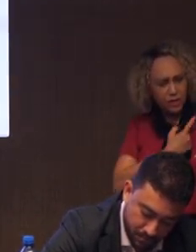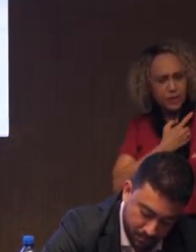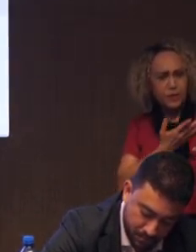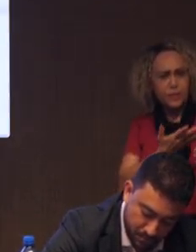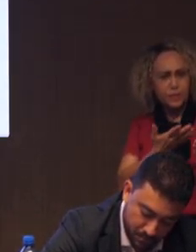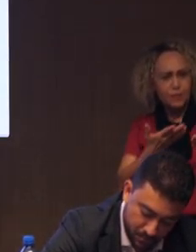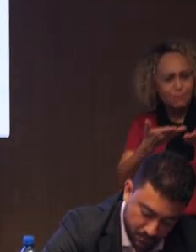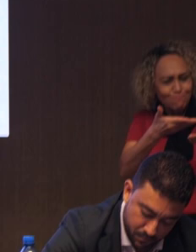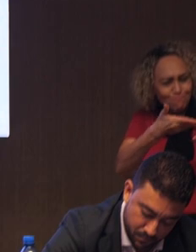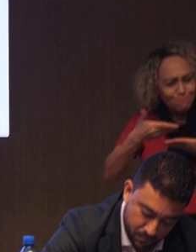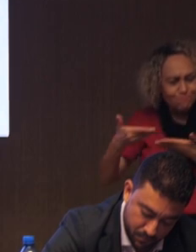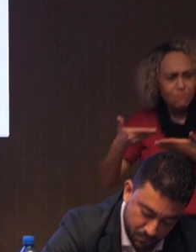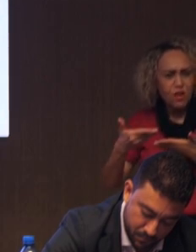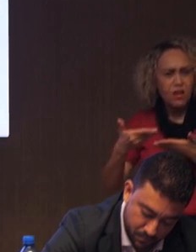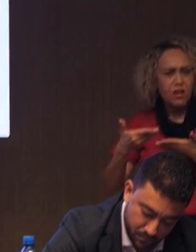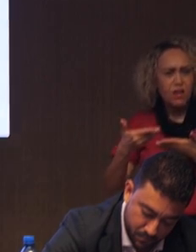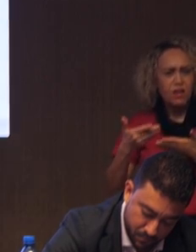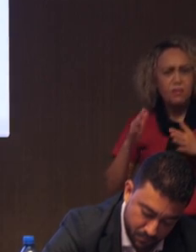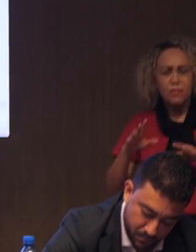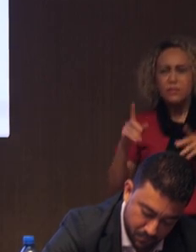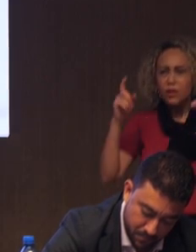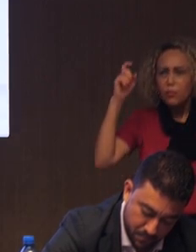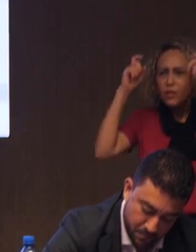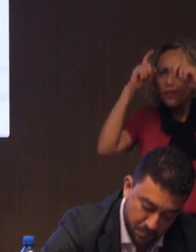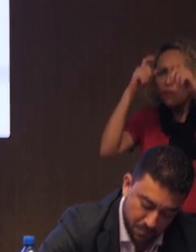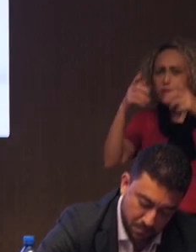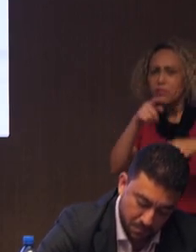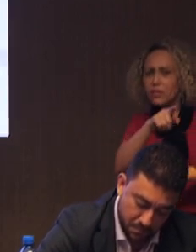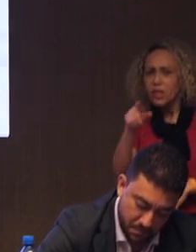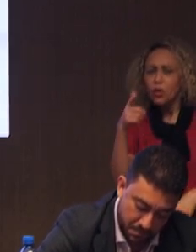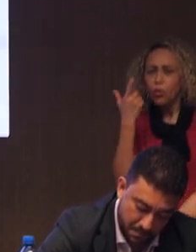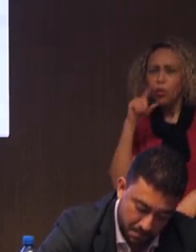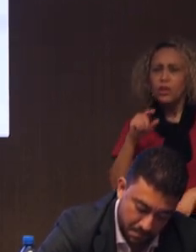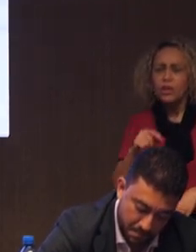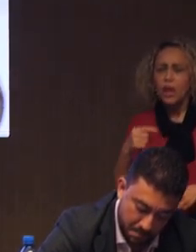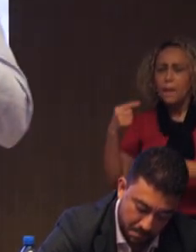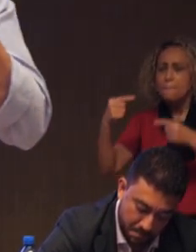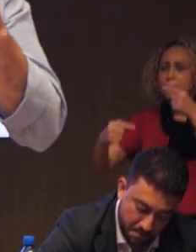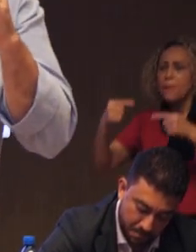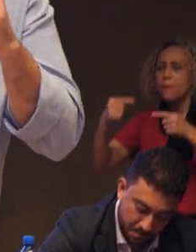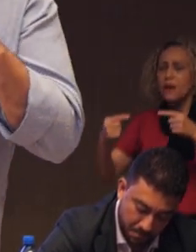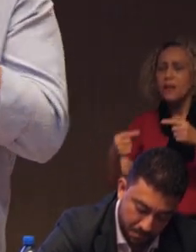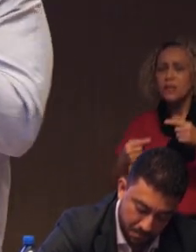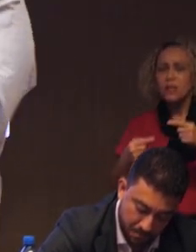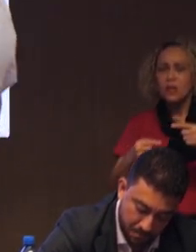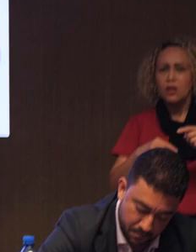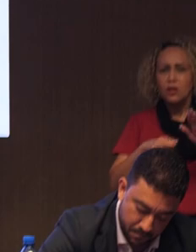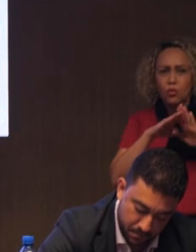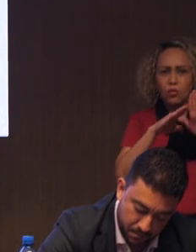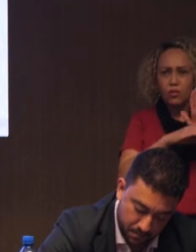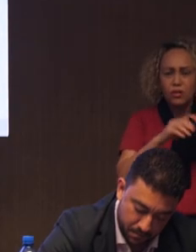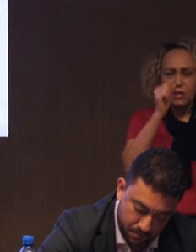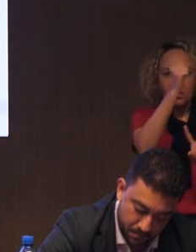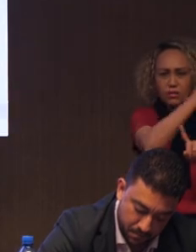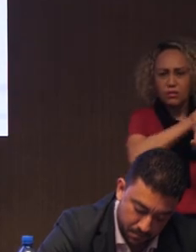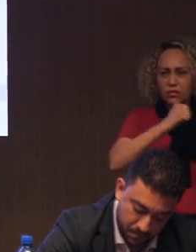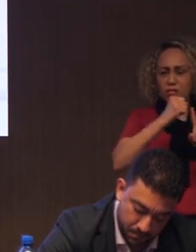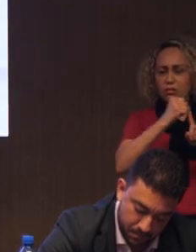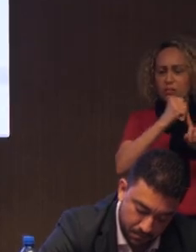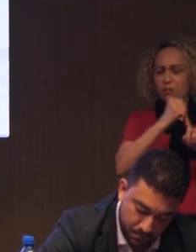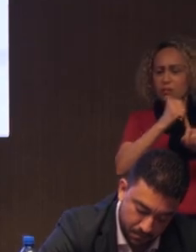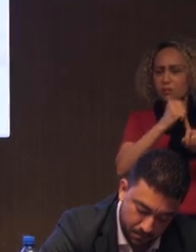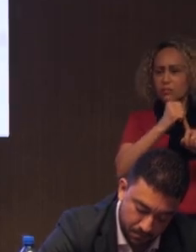lá. Mas fica muito difícil você conseguir fazer política com os programas sociais, que é do governo federal, na